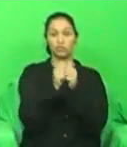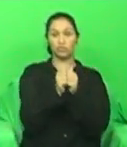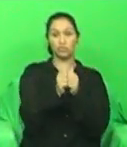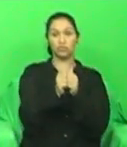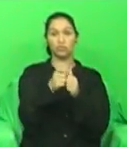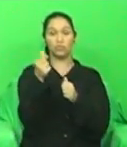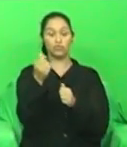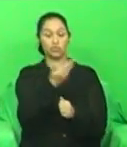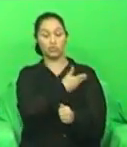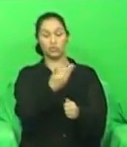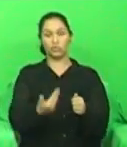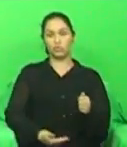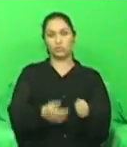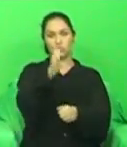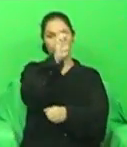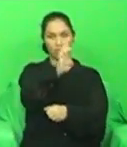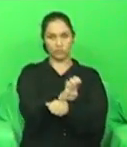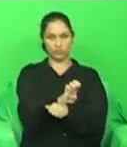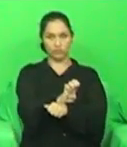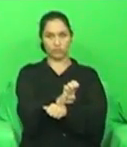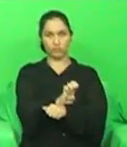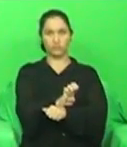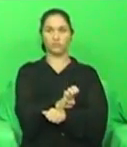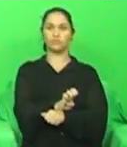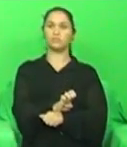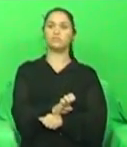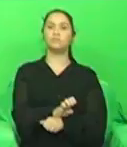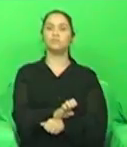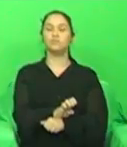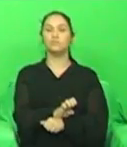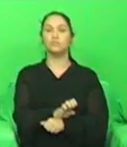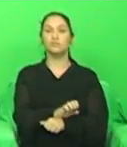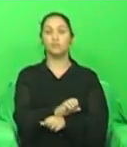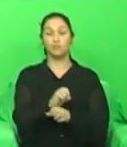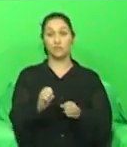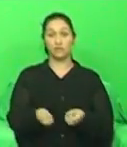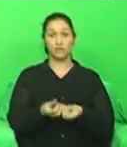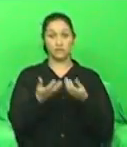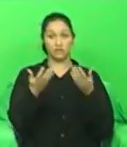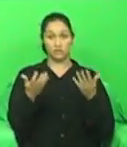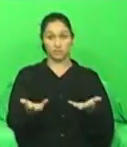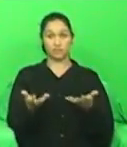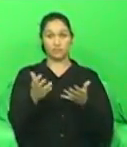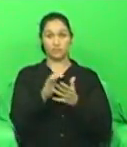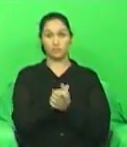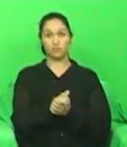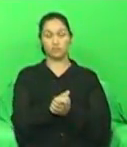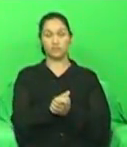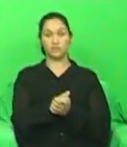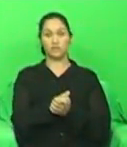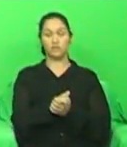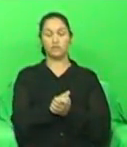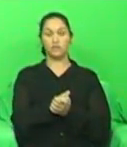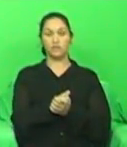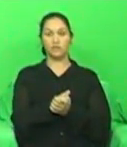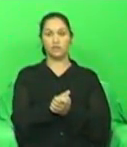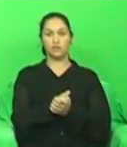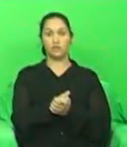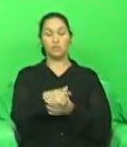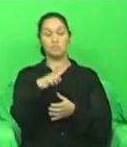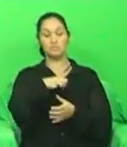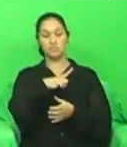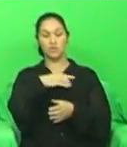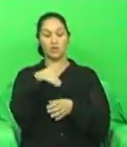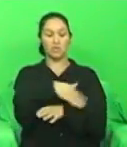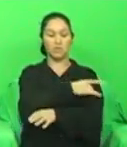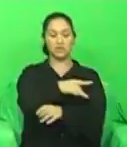feita mas os demais bairros vai terminar o mandato e não vai ser concluída é igual ao passar próximo começou em 1901 em 2009